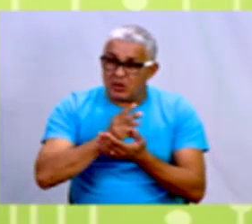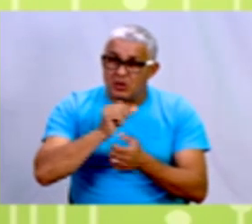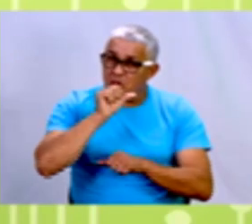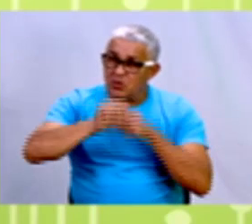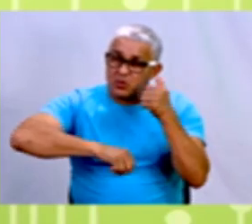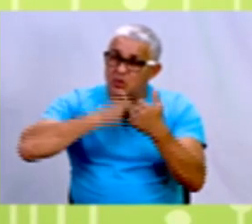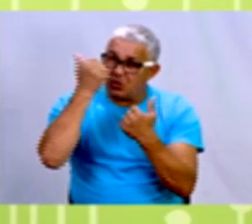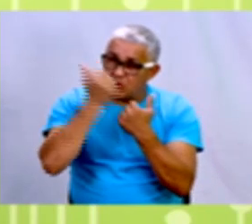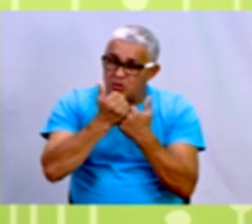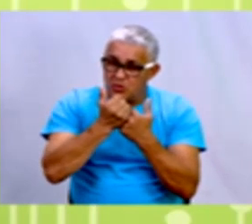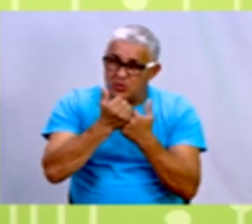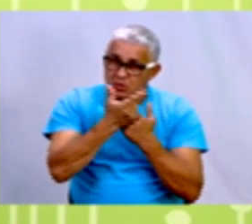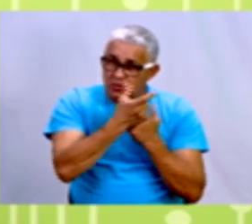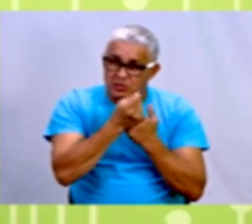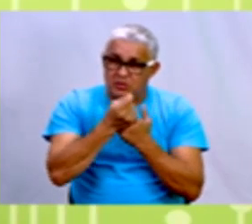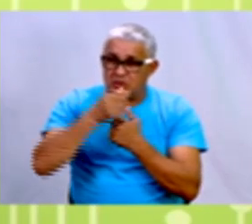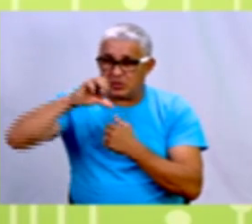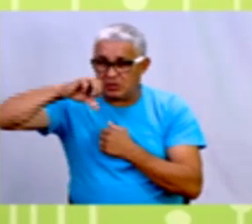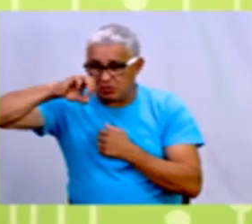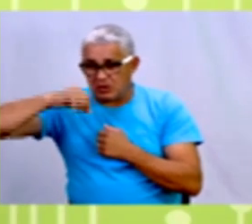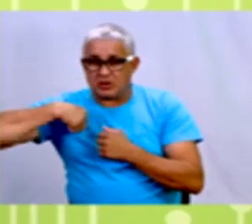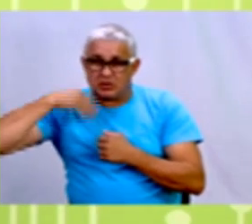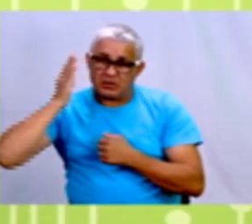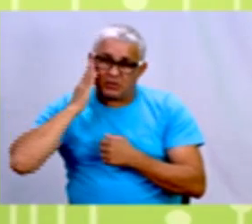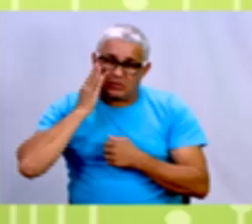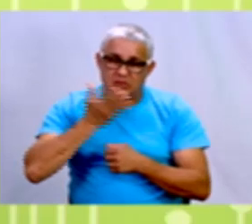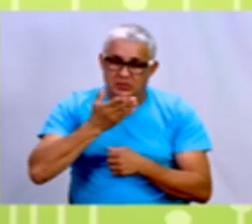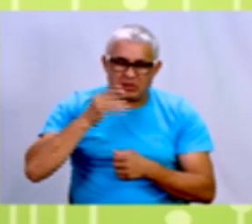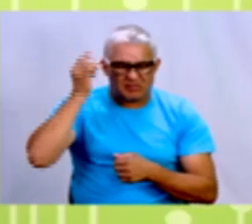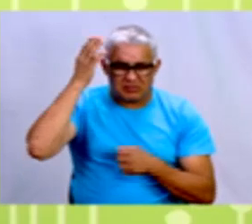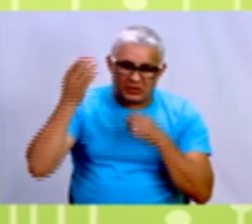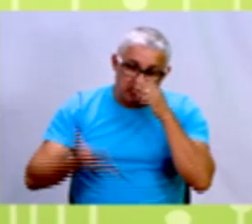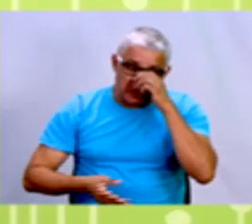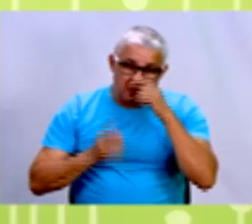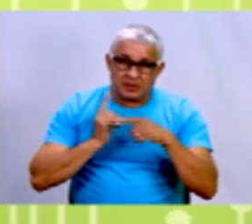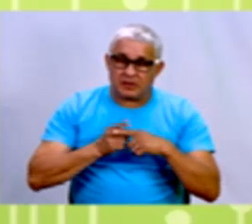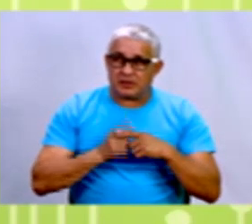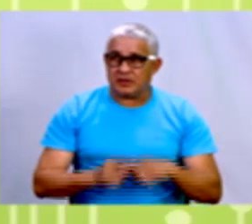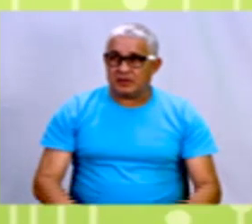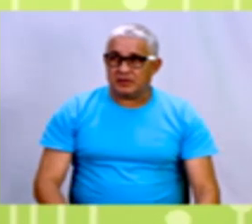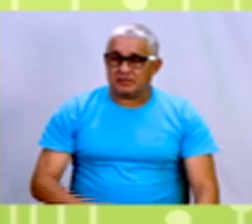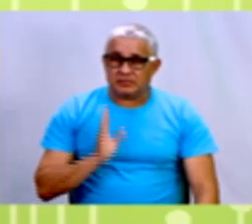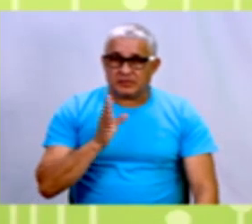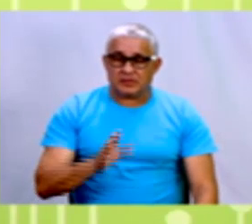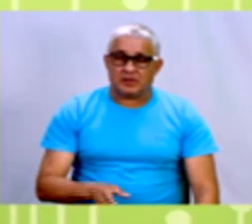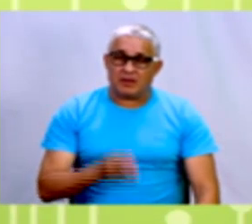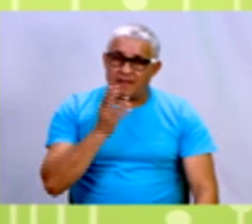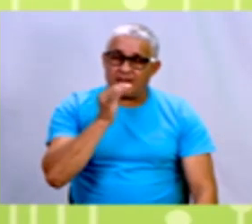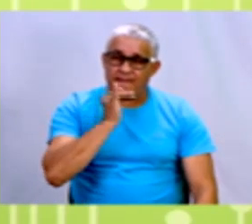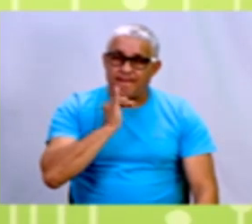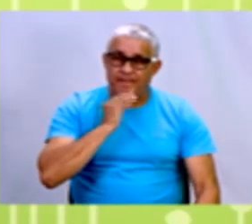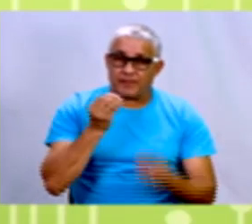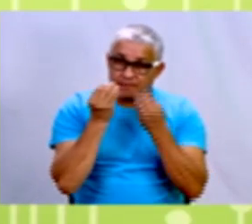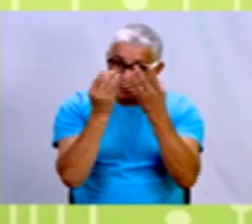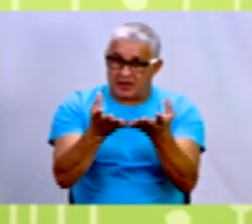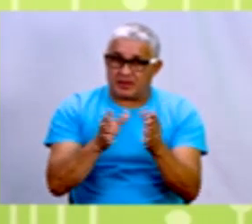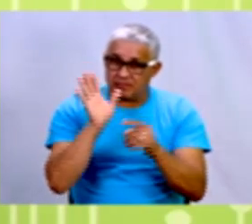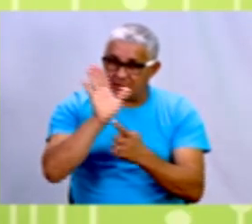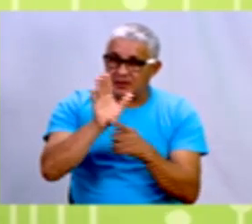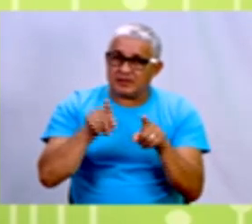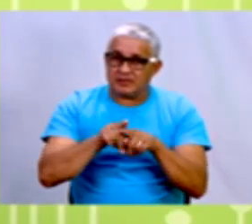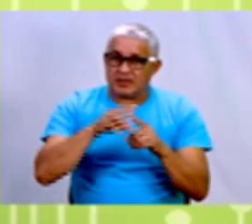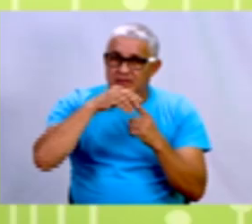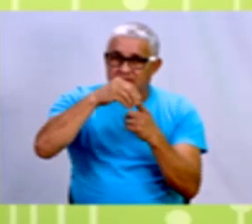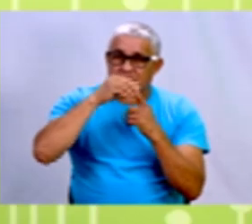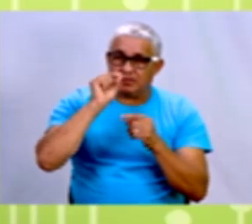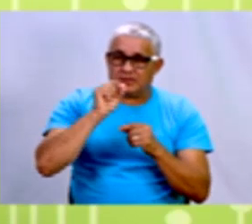20 pelo 90 aqui e fazer essa conta, que vocês vão saber. Fica bem mais fácil, porque geralmente a gente até deu esse exemplo aqui, porque quando a gente fala principalmente